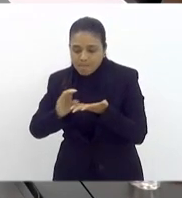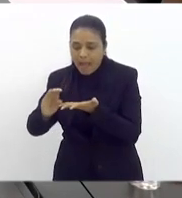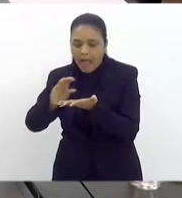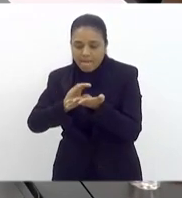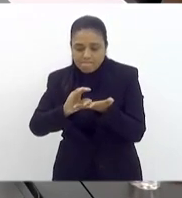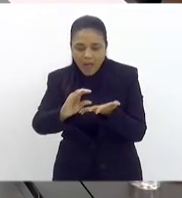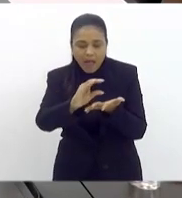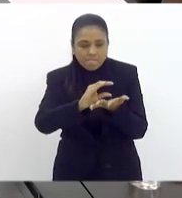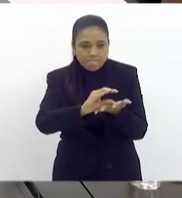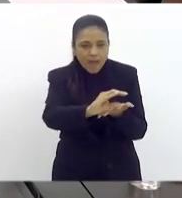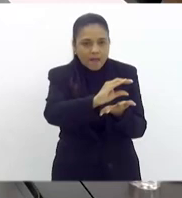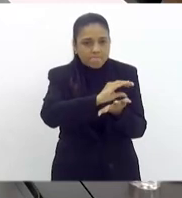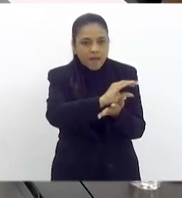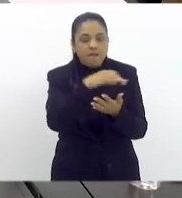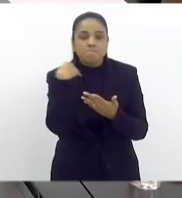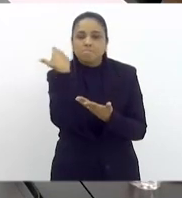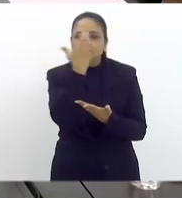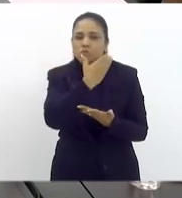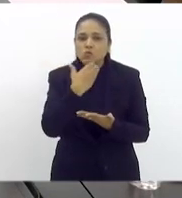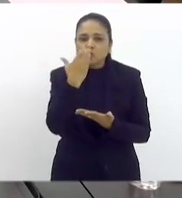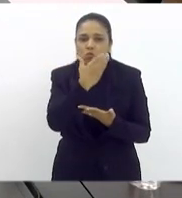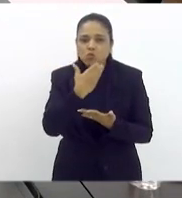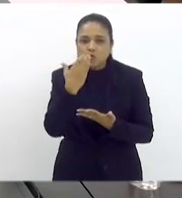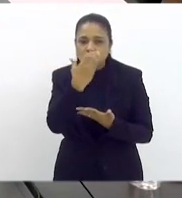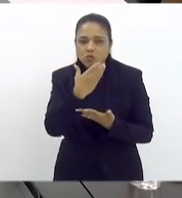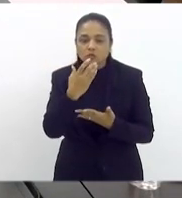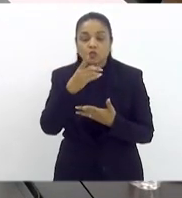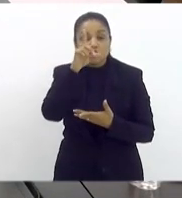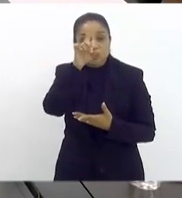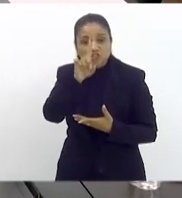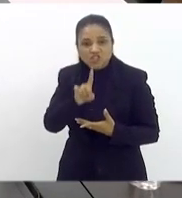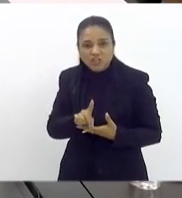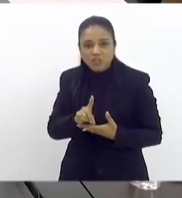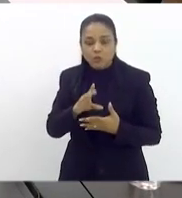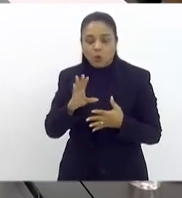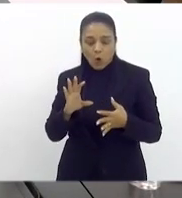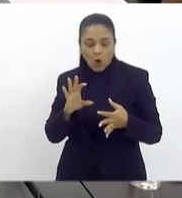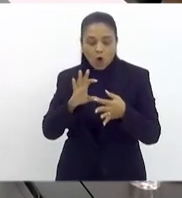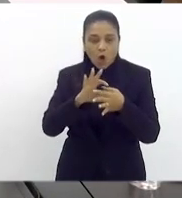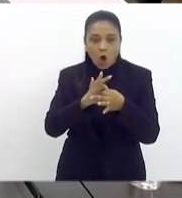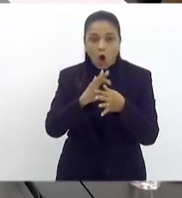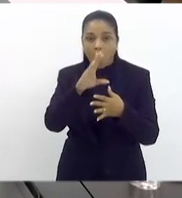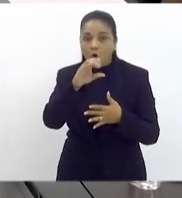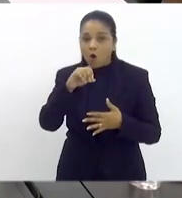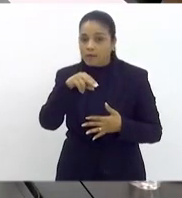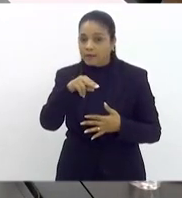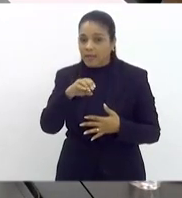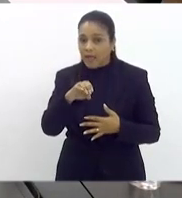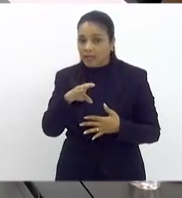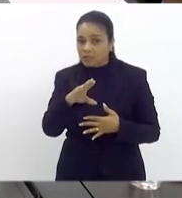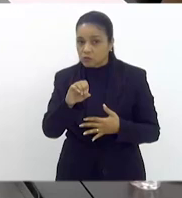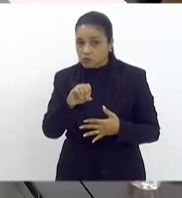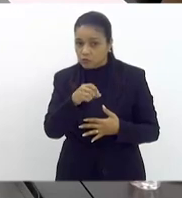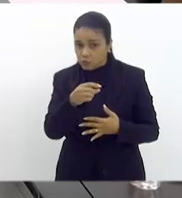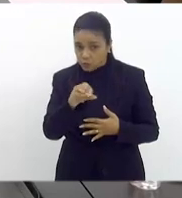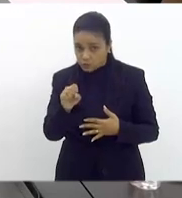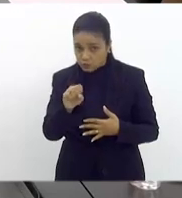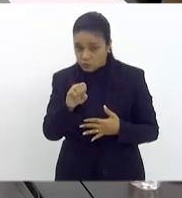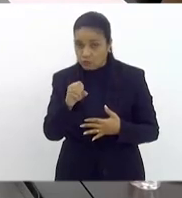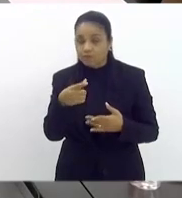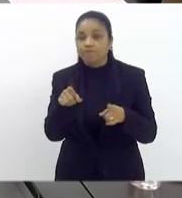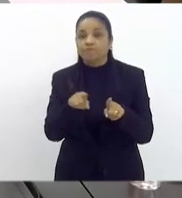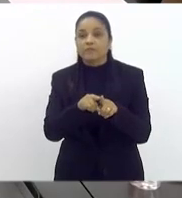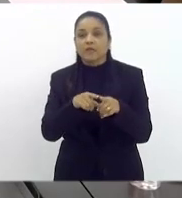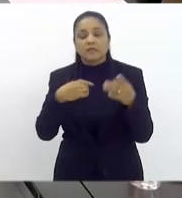para os músicos, para que é o que a gente chama de direitos conexos. Eu vou fazer o percentual para o guitarrista, para o